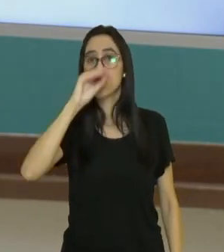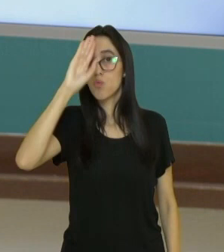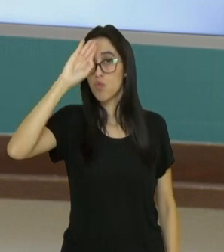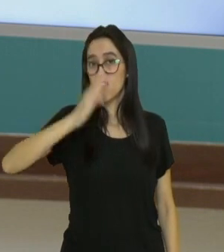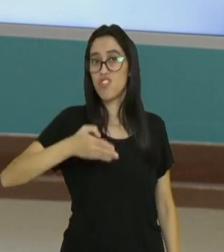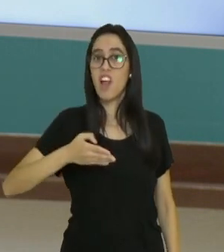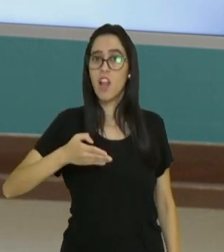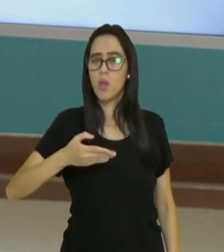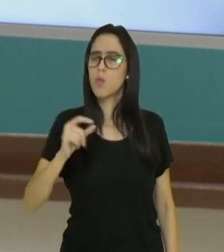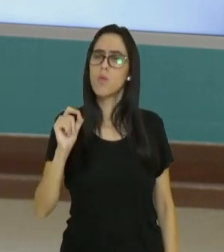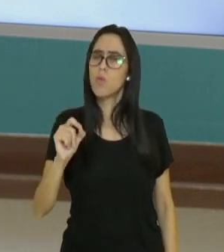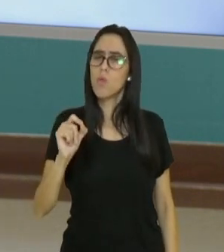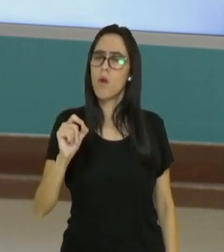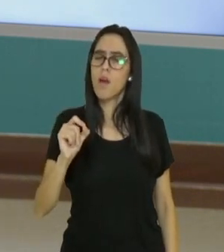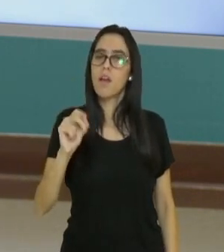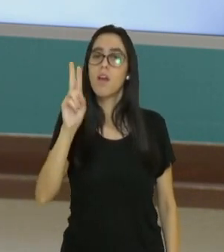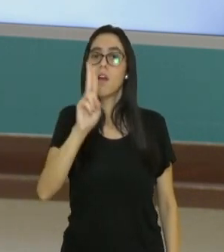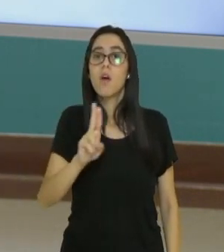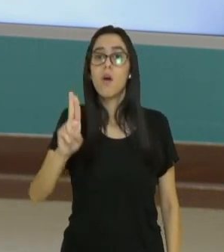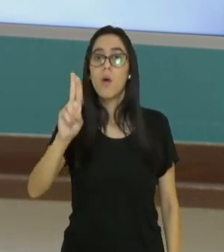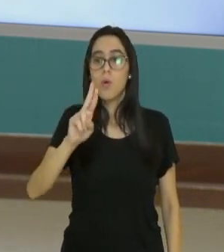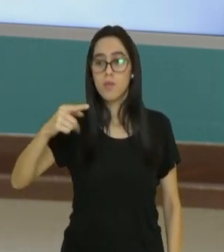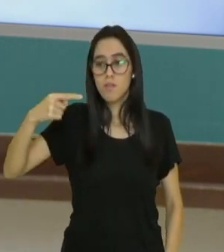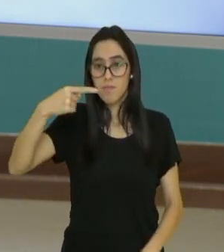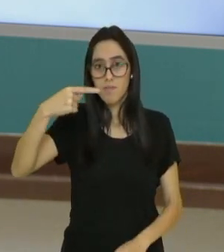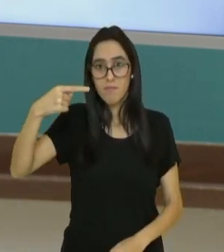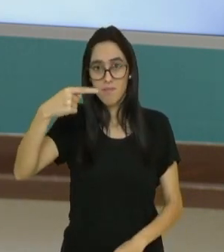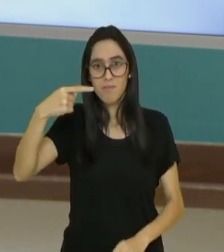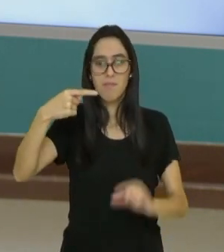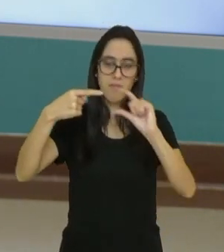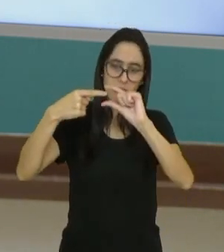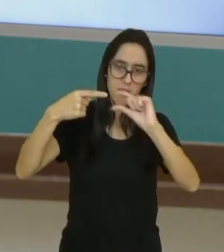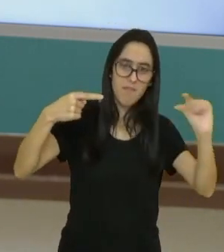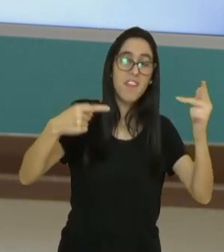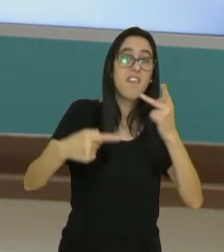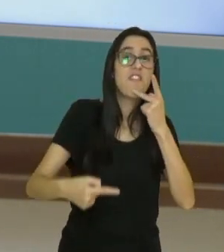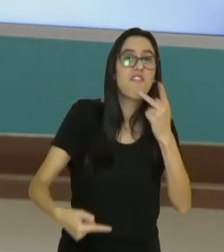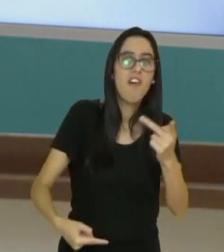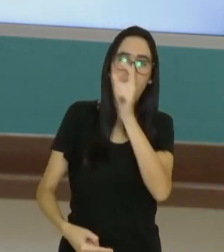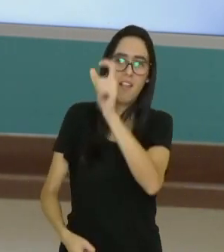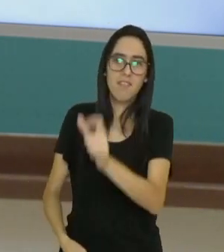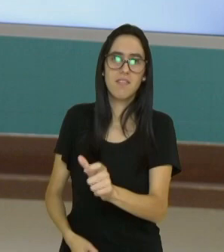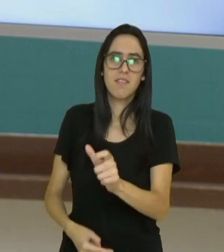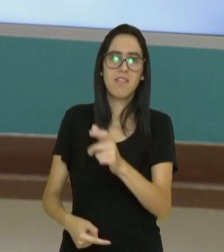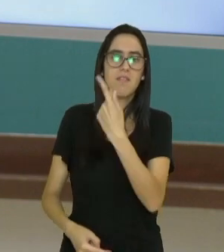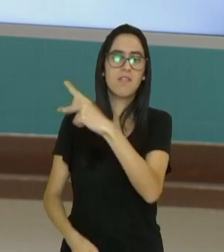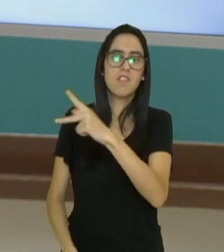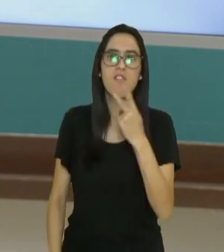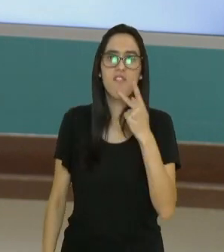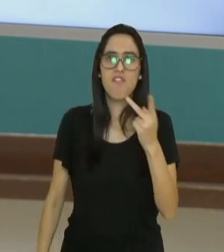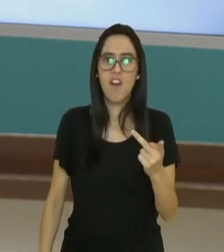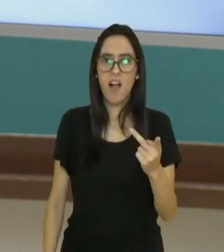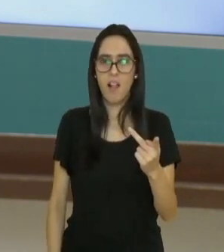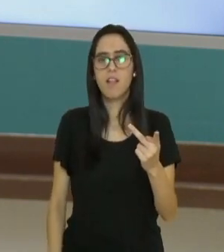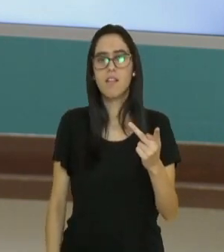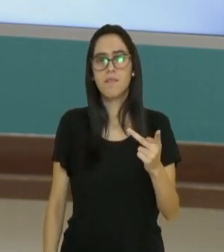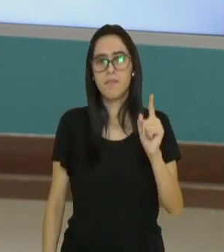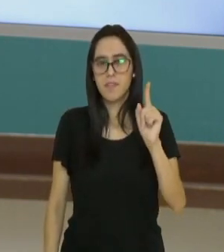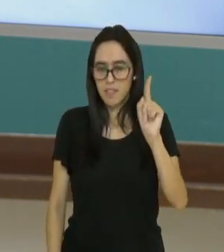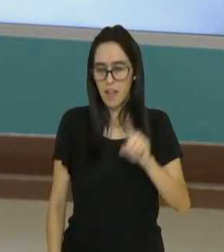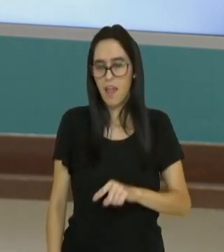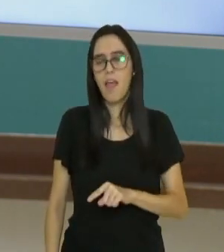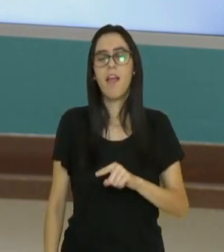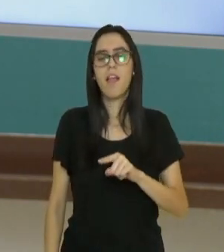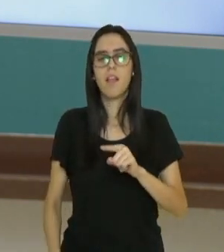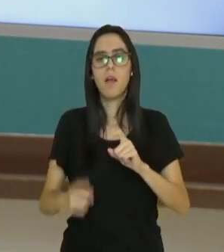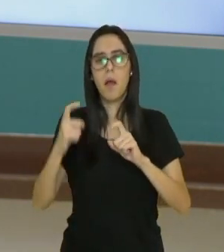discurso direto? É quando eu uso a fala real do personagem, sem mudar nenhuma palavra, tá? Então, que é o caso da fala